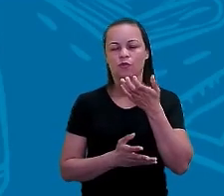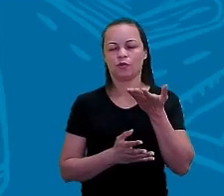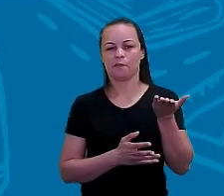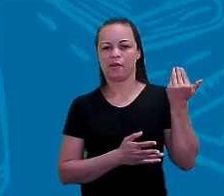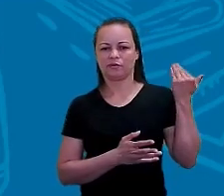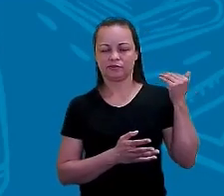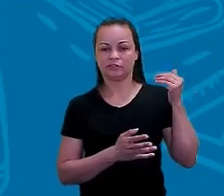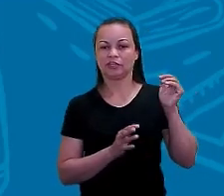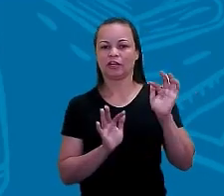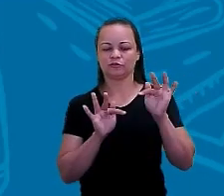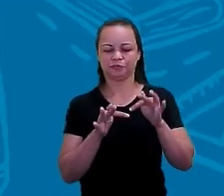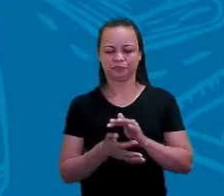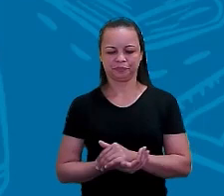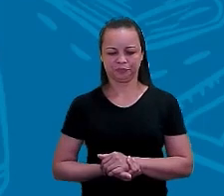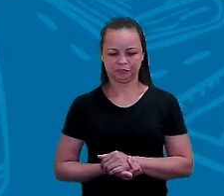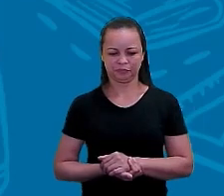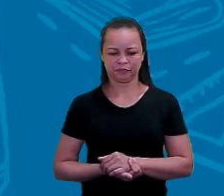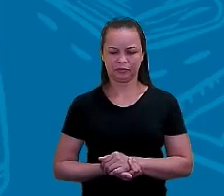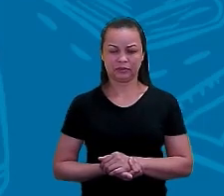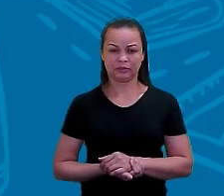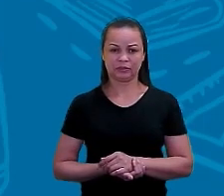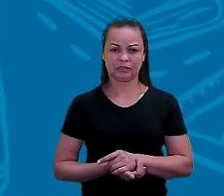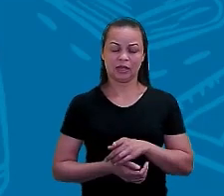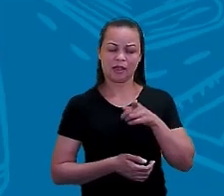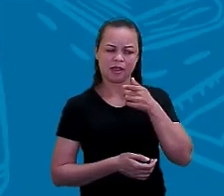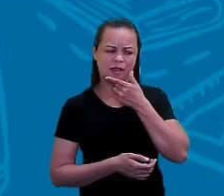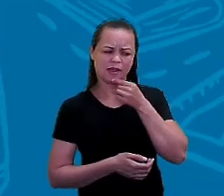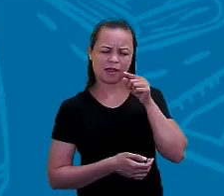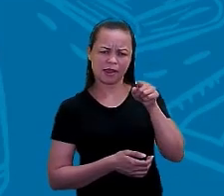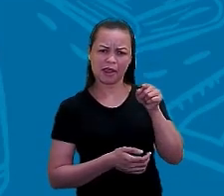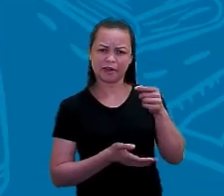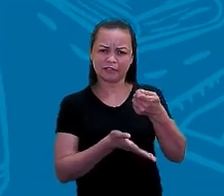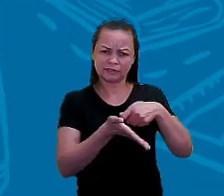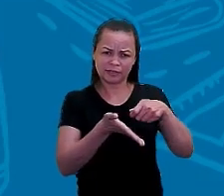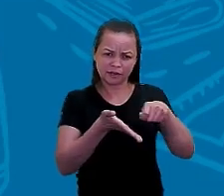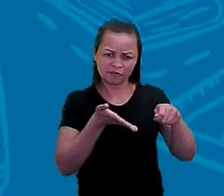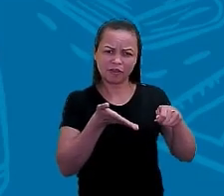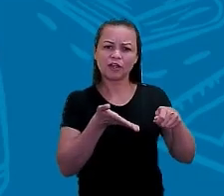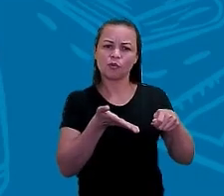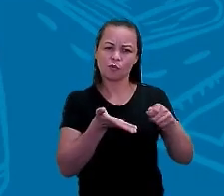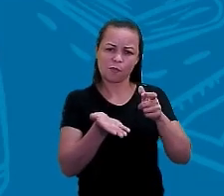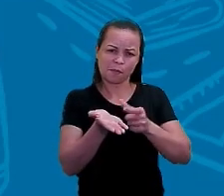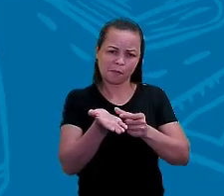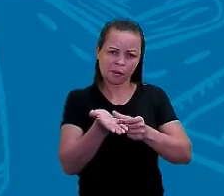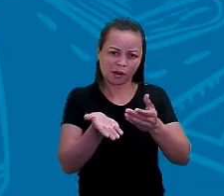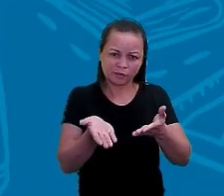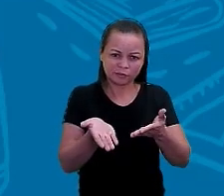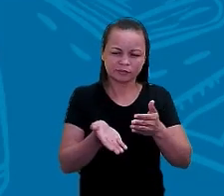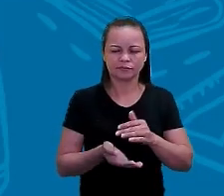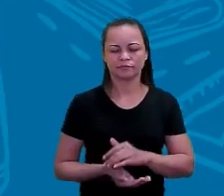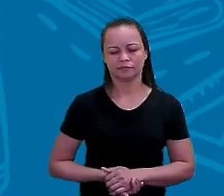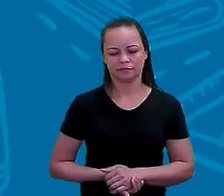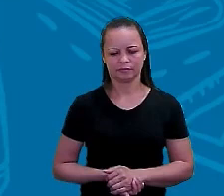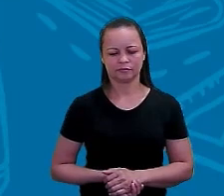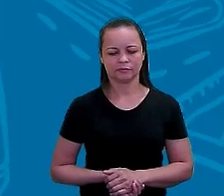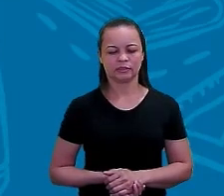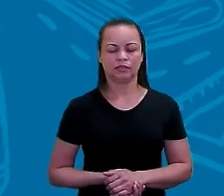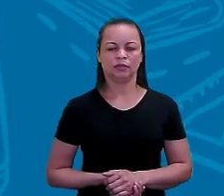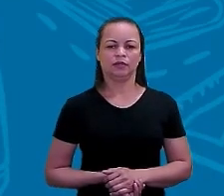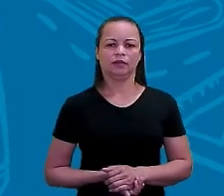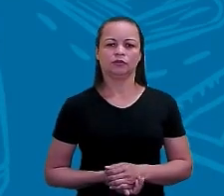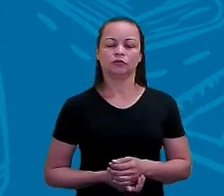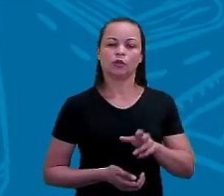postcard? Ele escreveu um cartão postal? Simples assim. Lembrando que did, quando eu uso para a